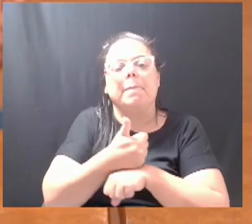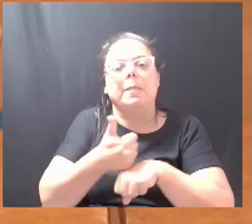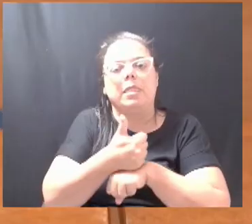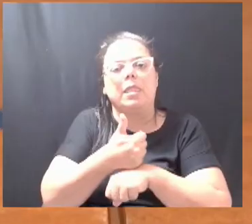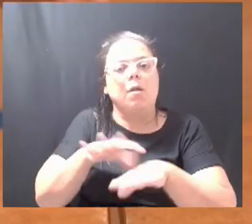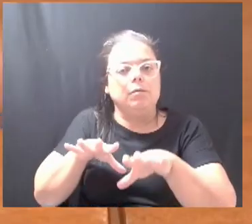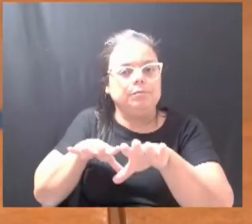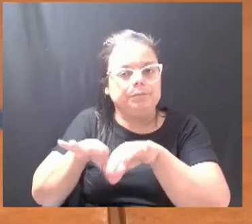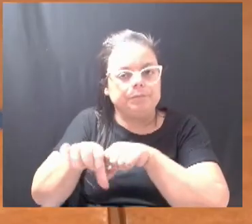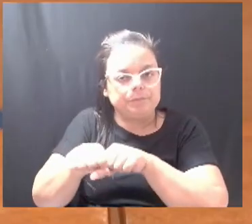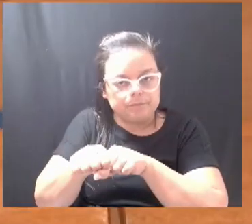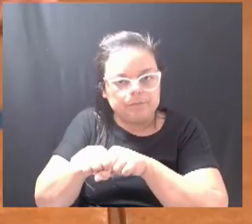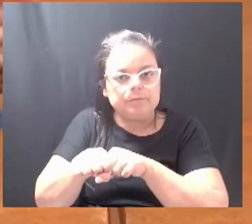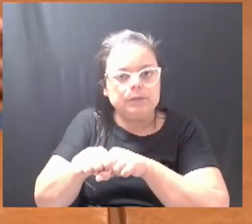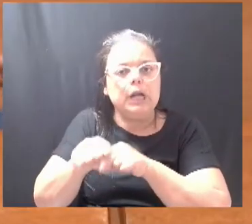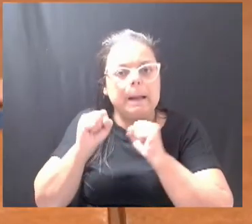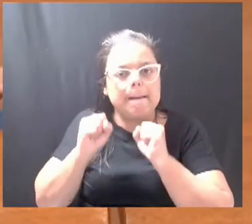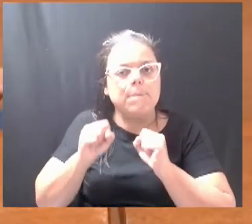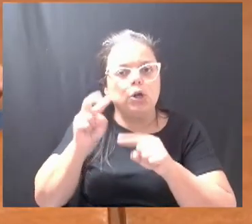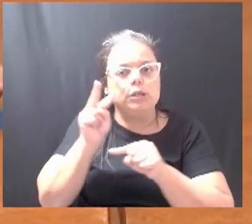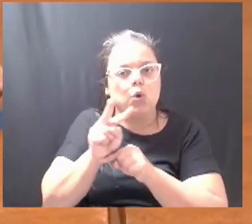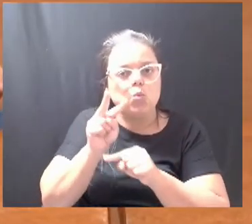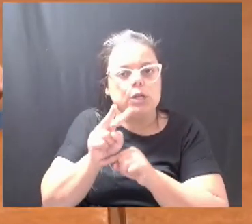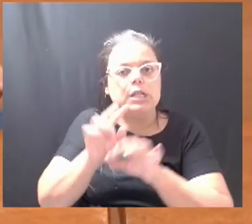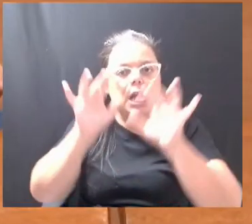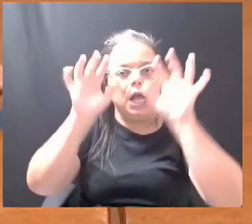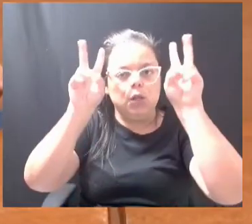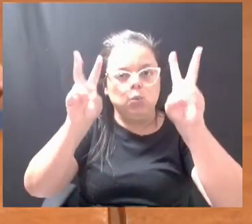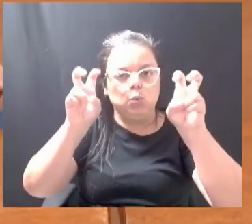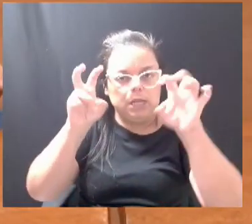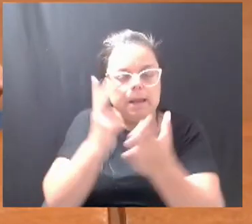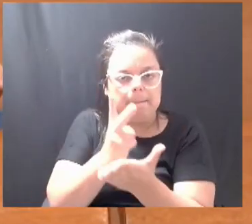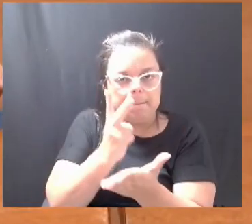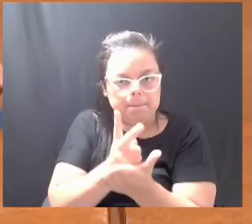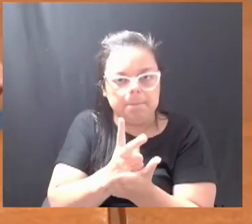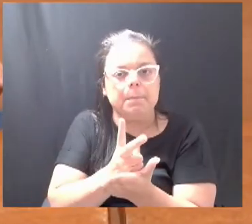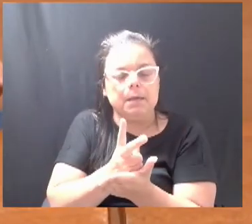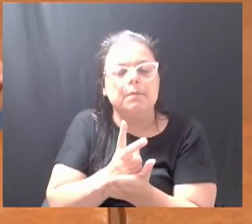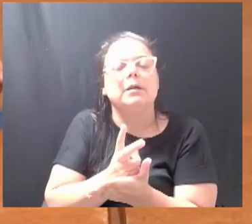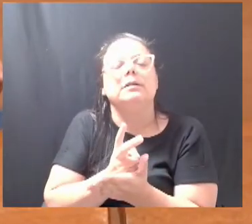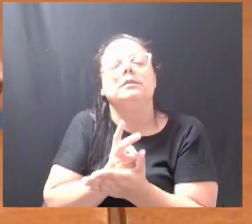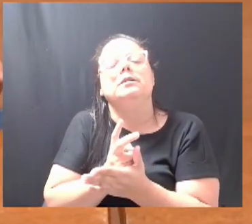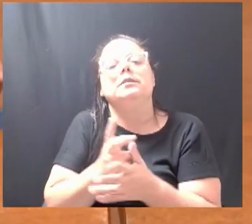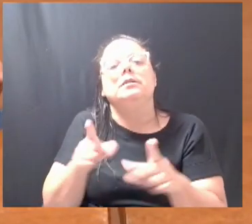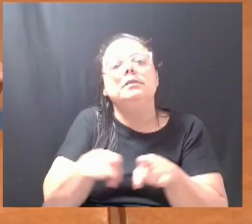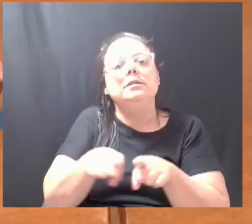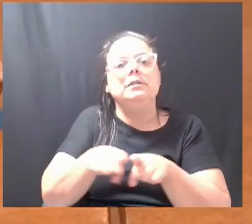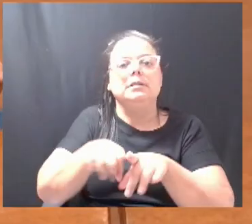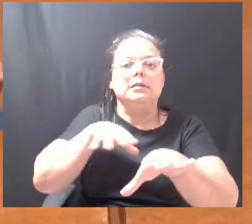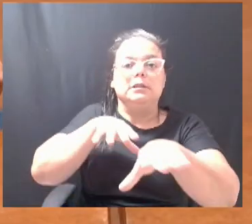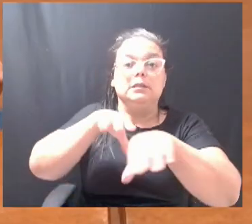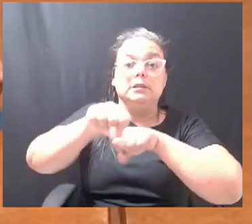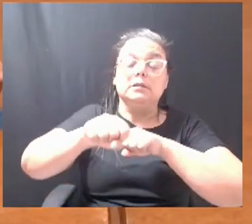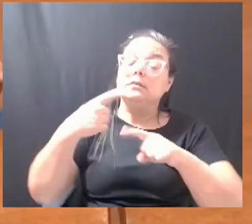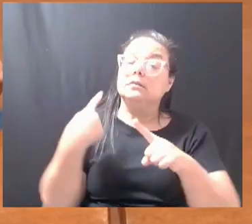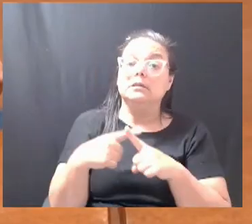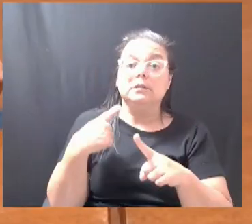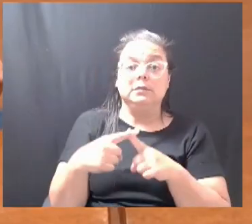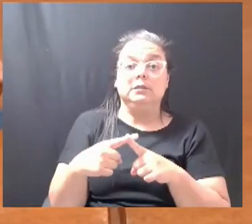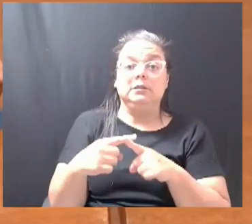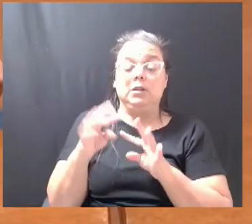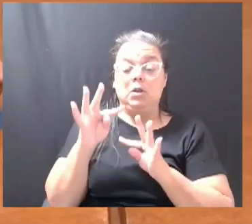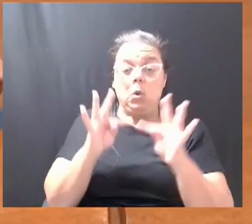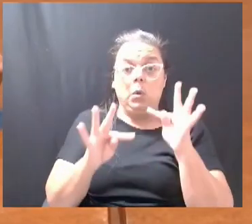cuidar do tema e tratá-lo, coisa e tal, e também em formação, porque o tratamento em si é um tratamento barato